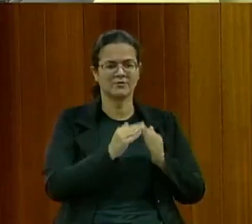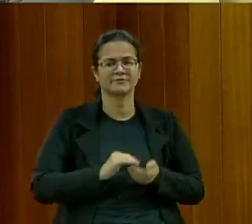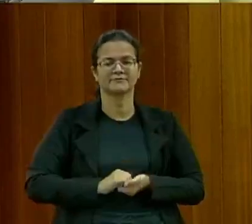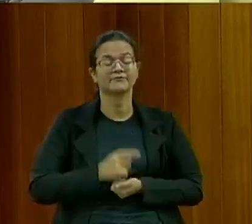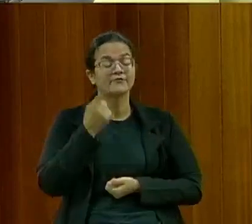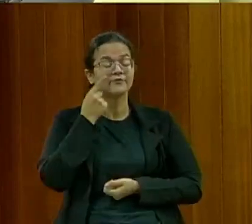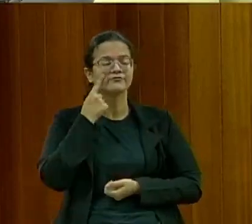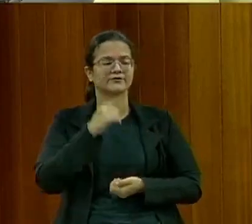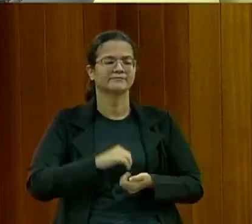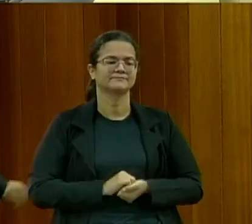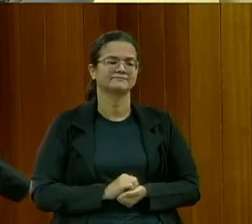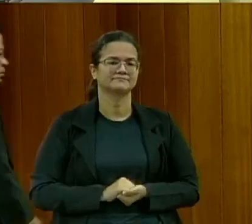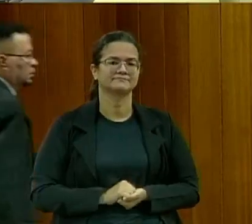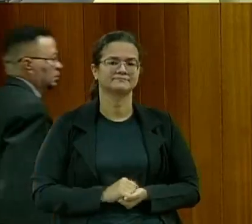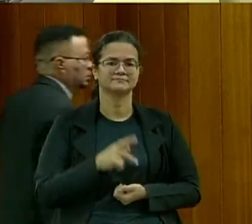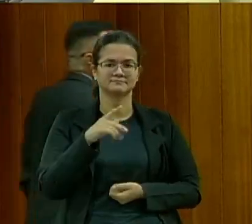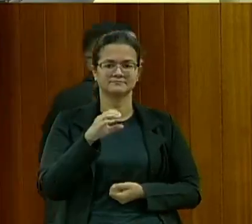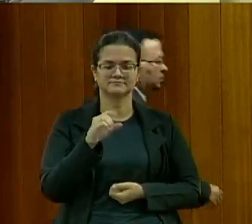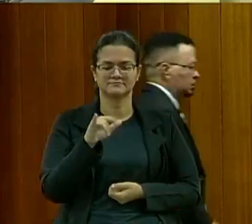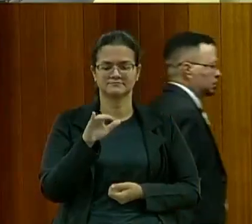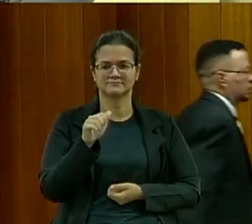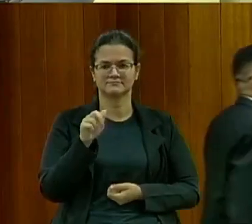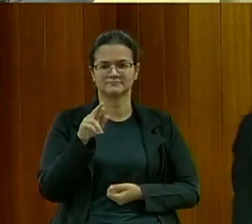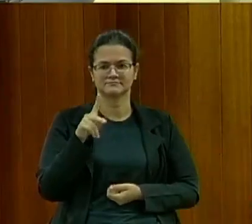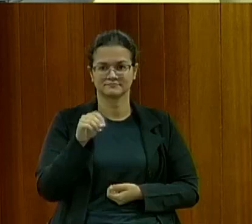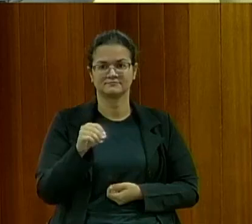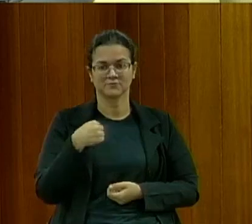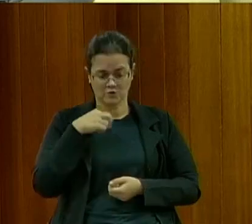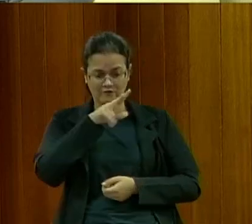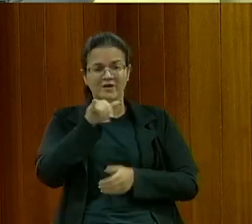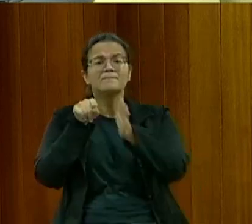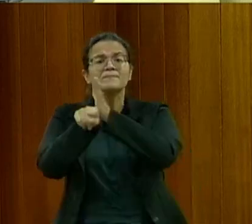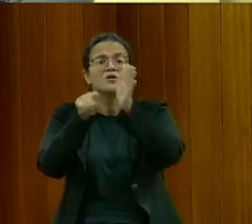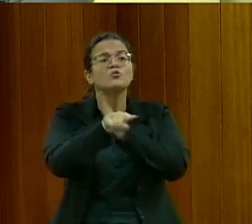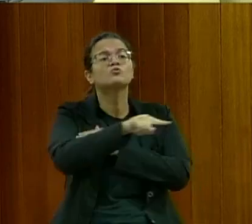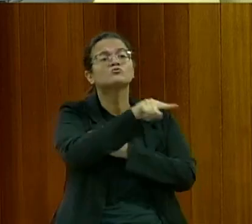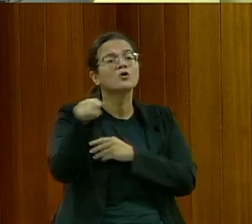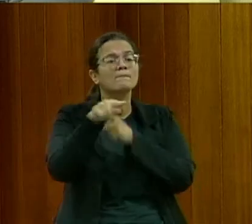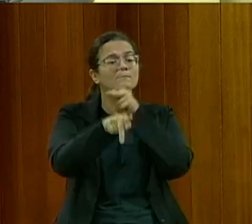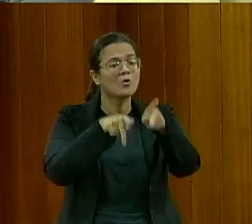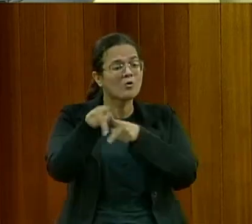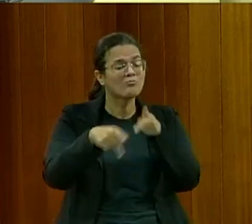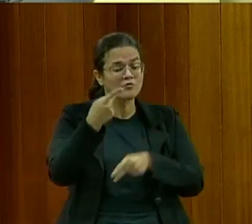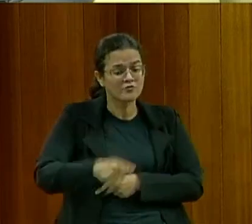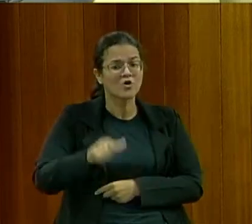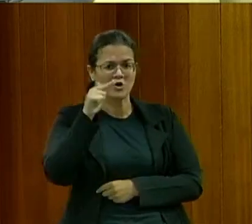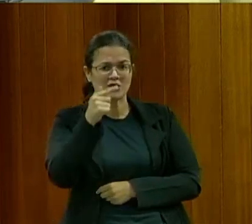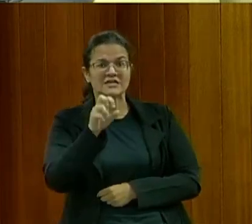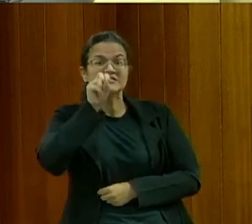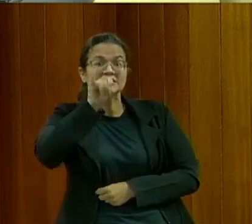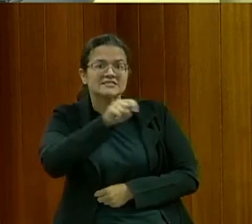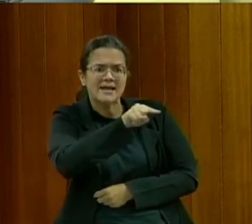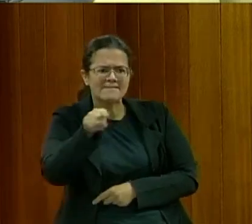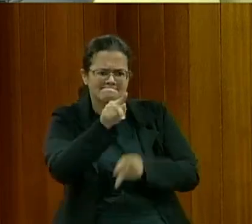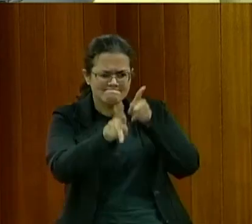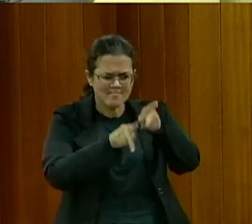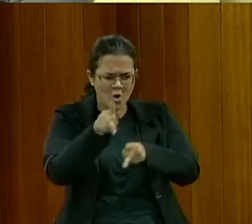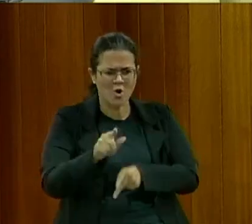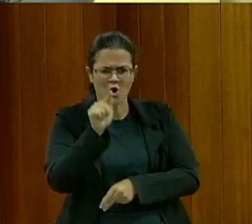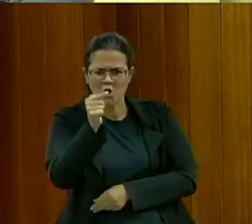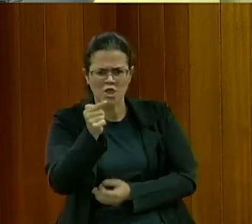Policarpo, vamos fazer uma consulta para o povo de Goiânia. Se o povo de Goiânia recusar a homenagear o